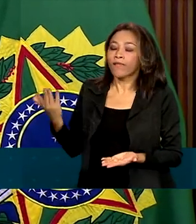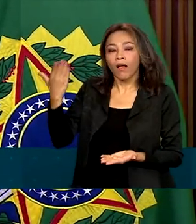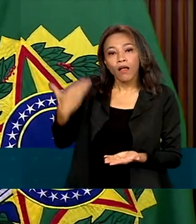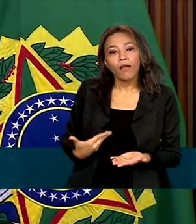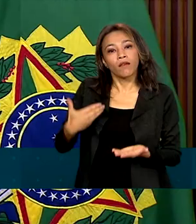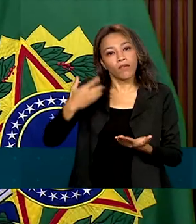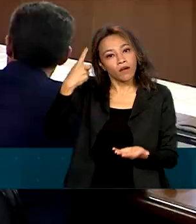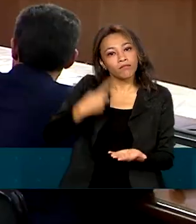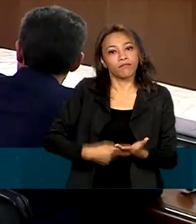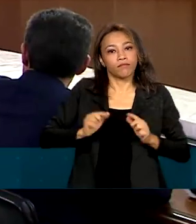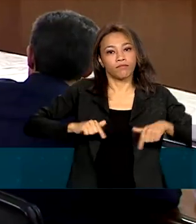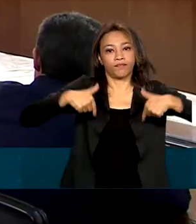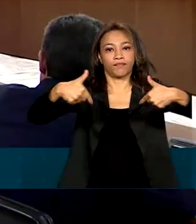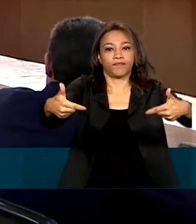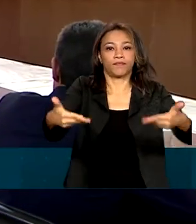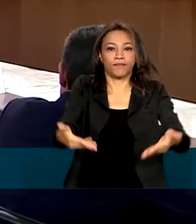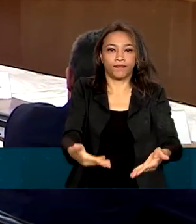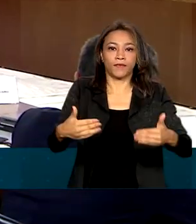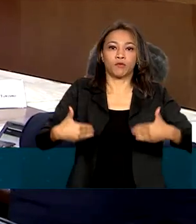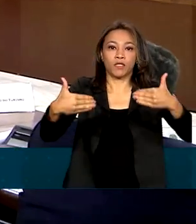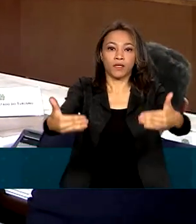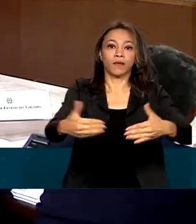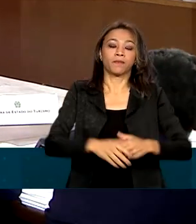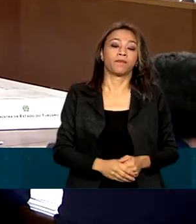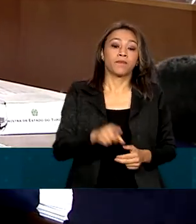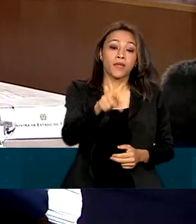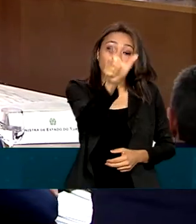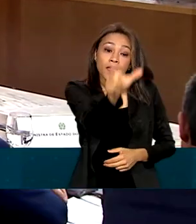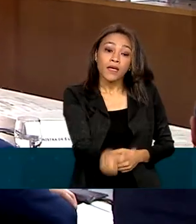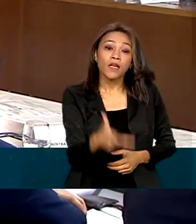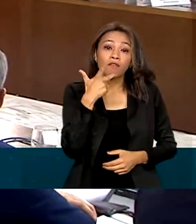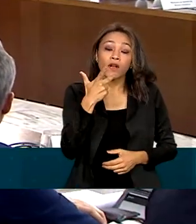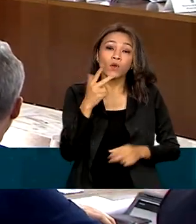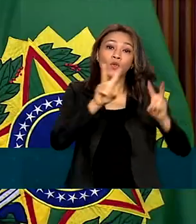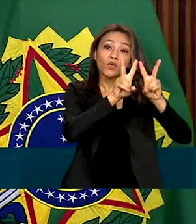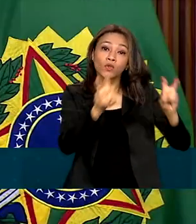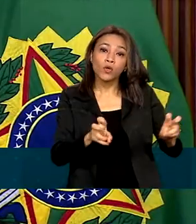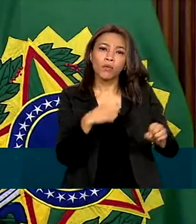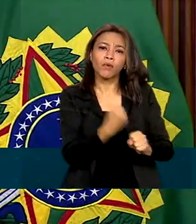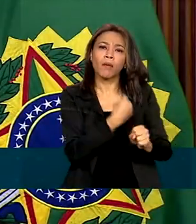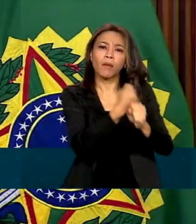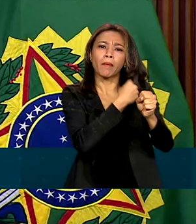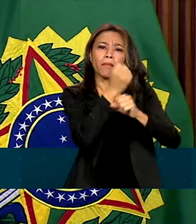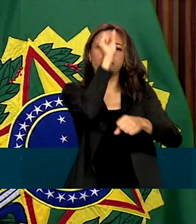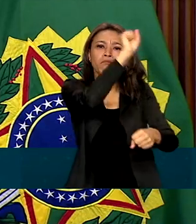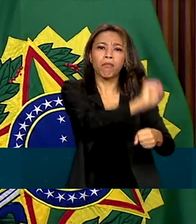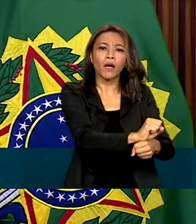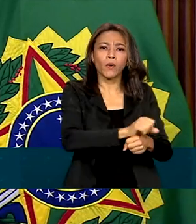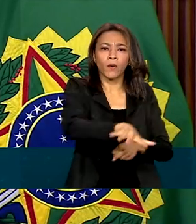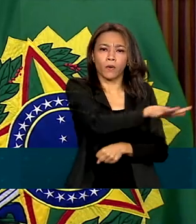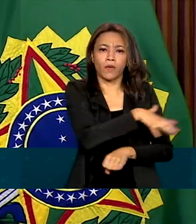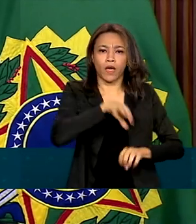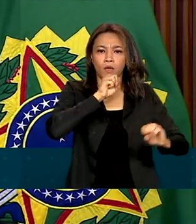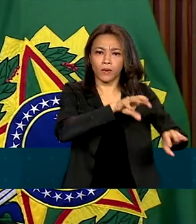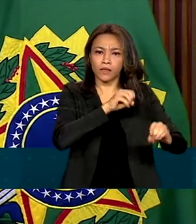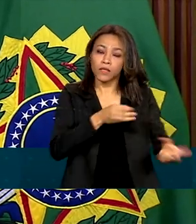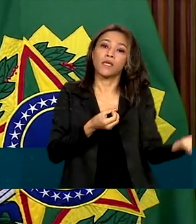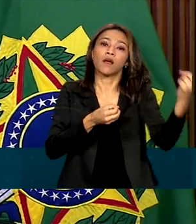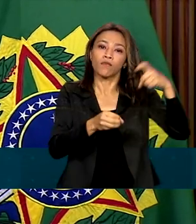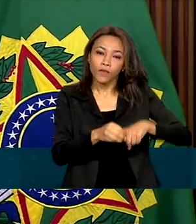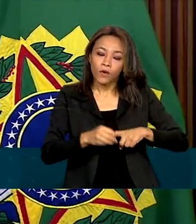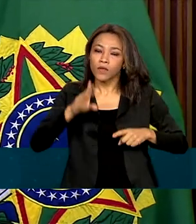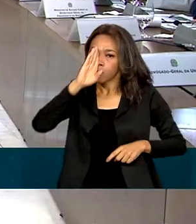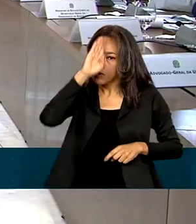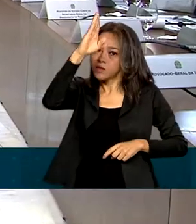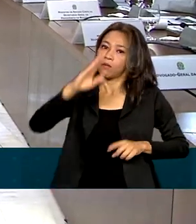esse ministério. Lula falou sobre as obras paradas na educação e garantiu que retomar é uma das